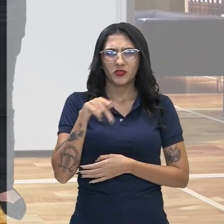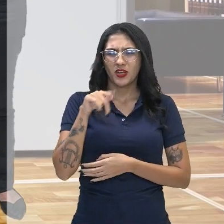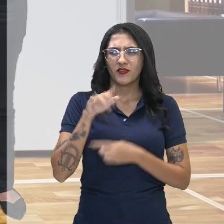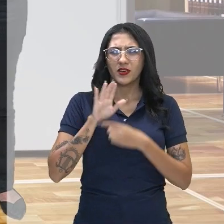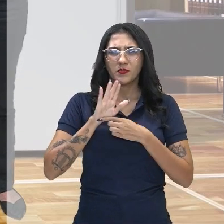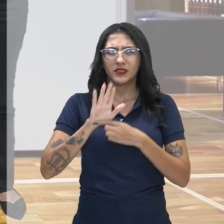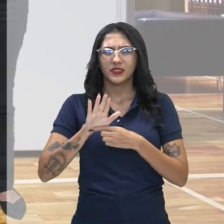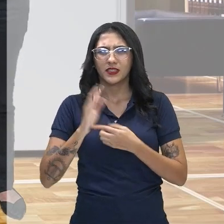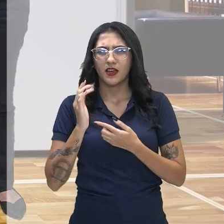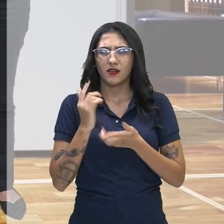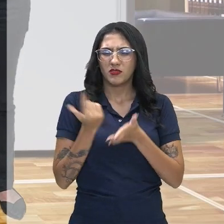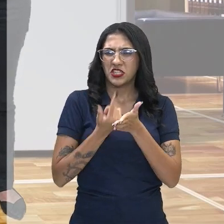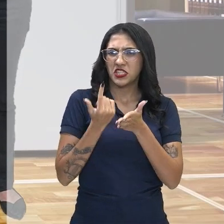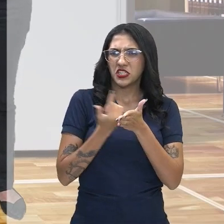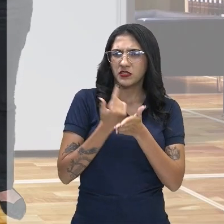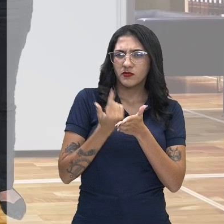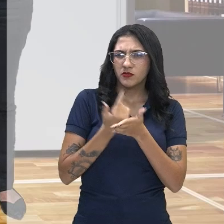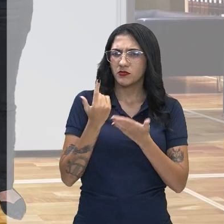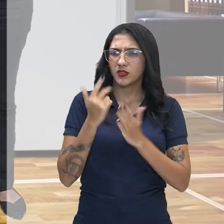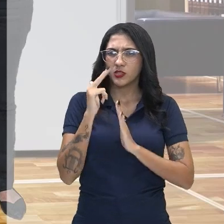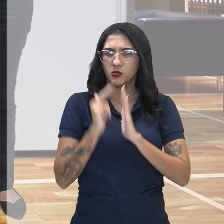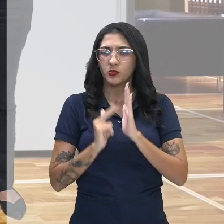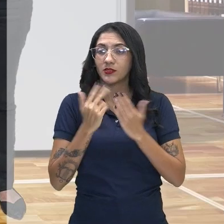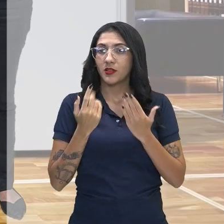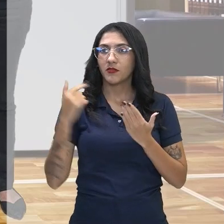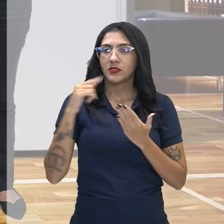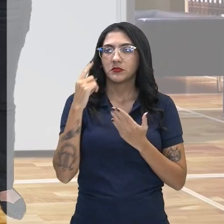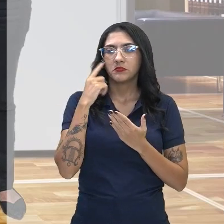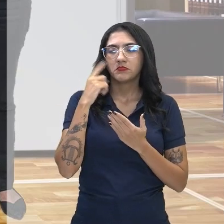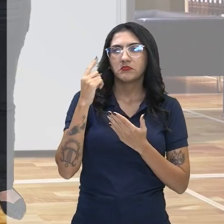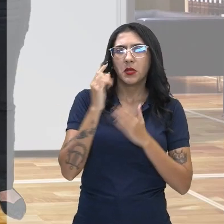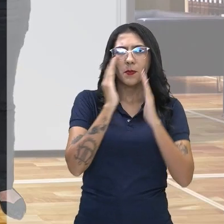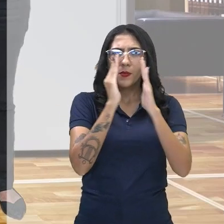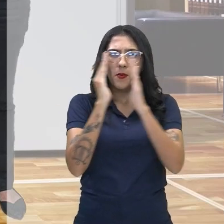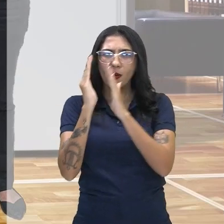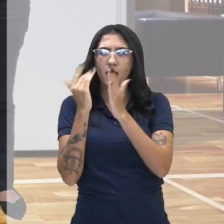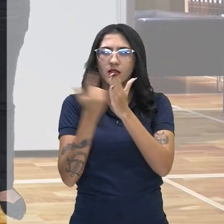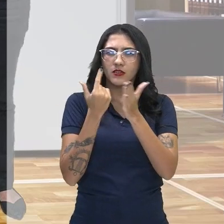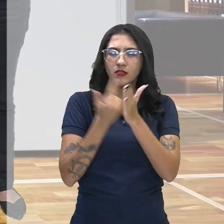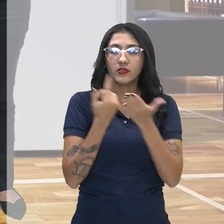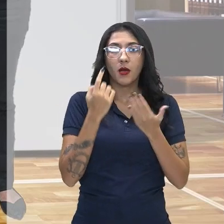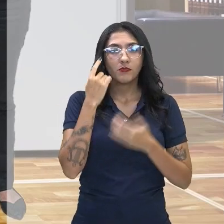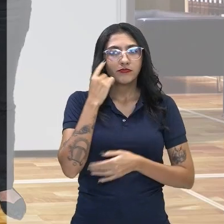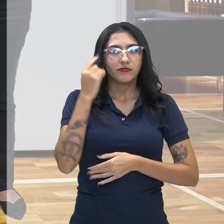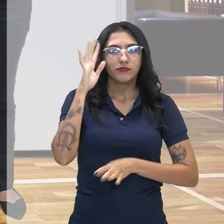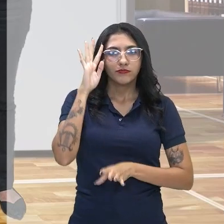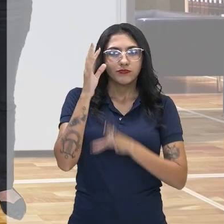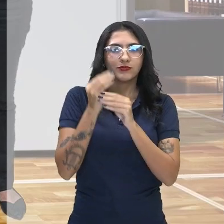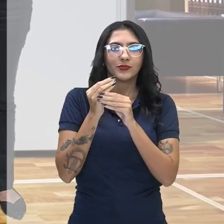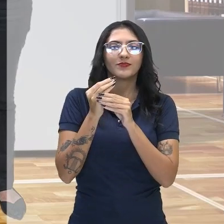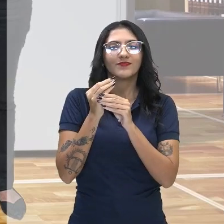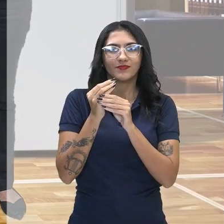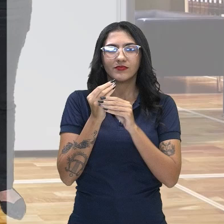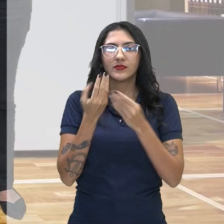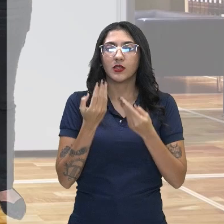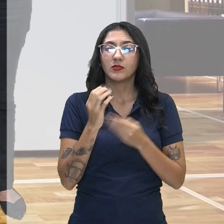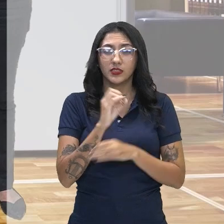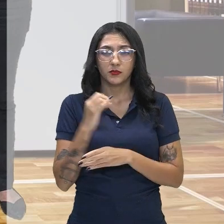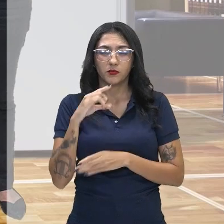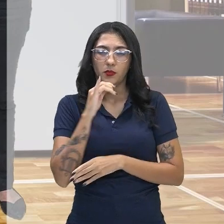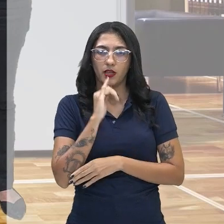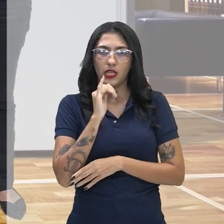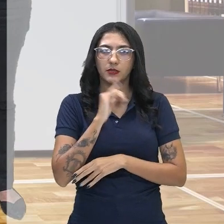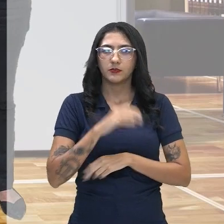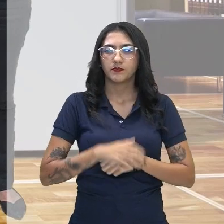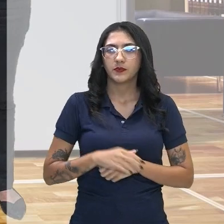de novo? Então, quando você vê os livros, já dá logo essa ideia, não é? Então, a mesma coisa com as imagens. Se você vê a